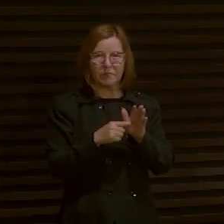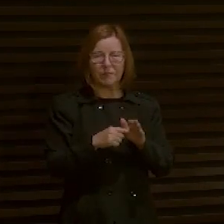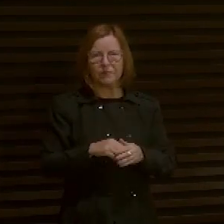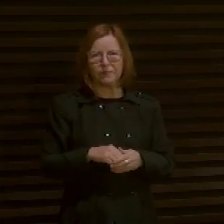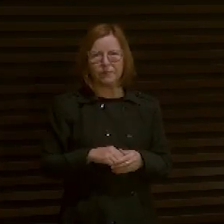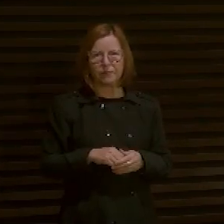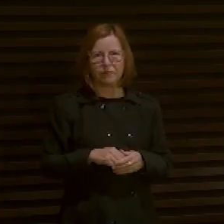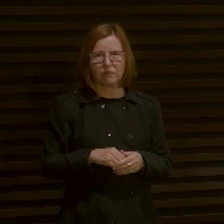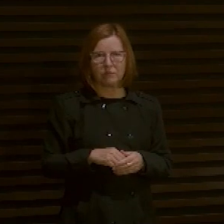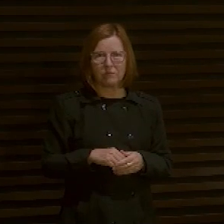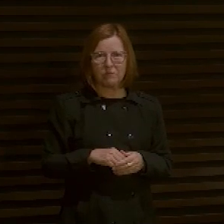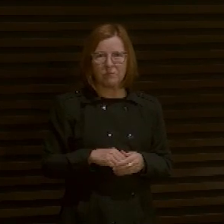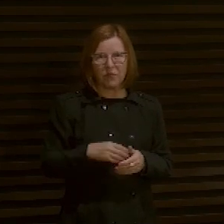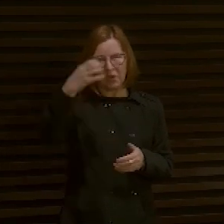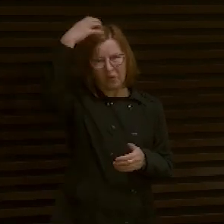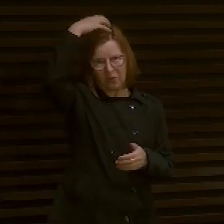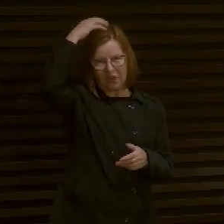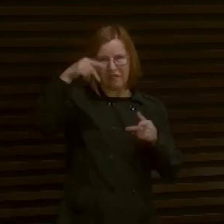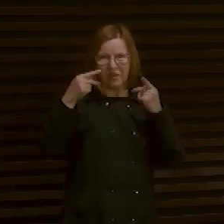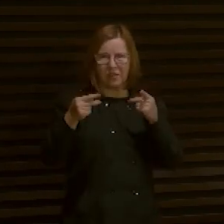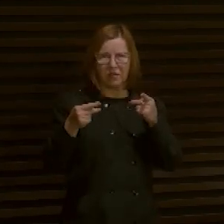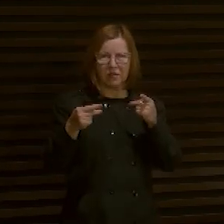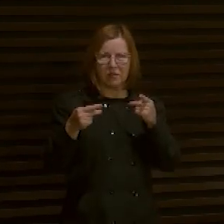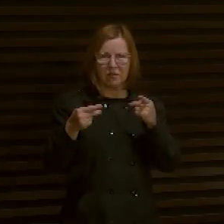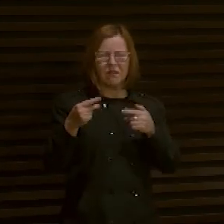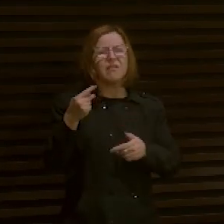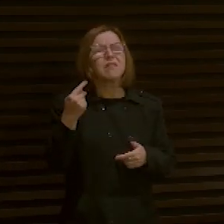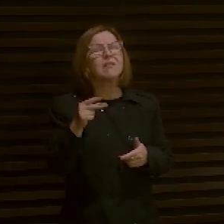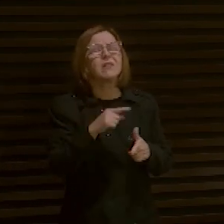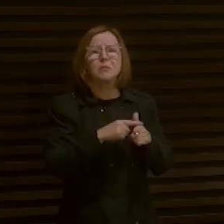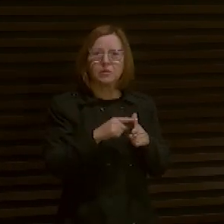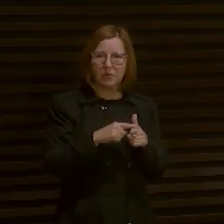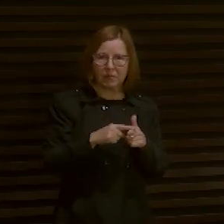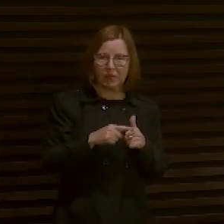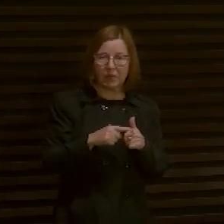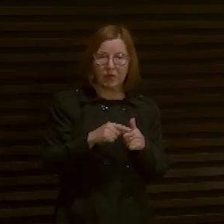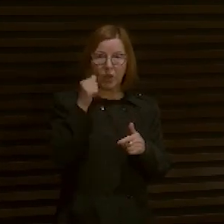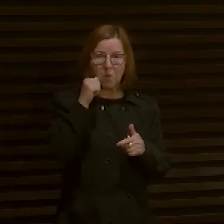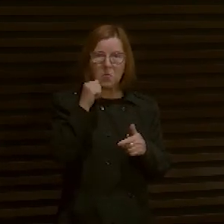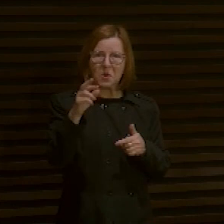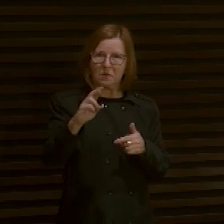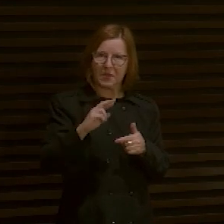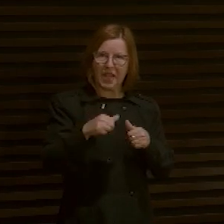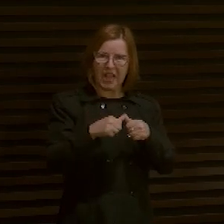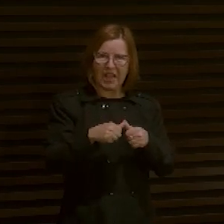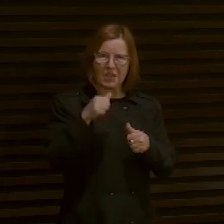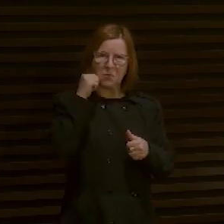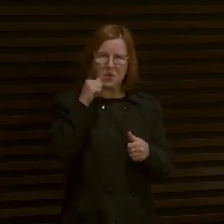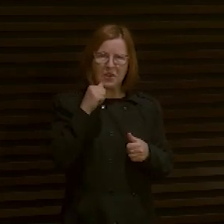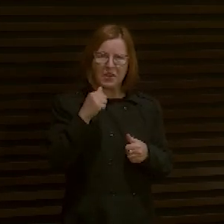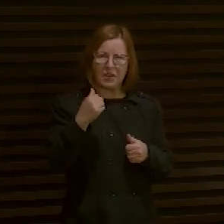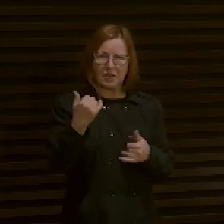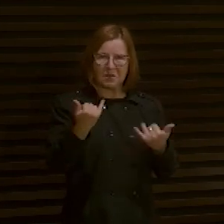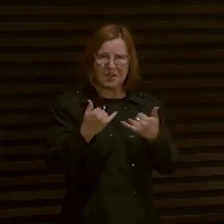irmãos. E o rei acrescentou: qual é o seu problema? Ela respondeu: essa mulher me disse, dê